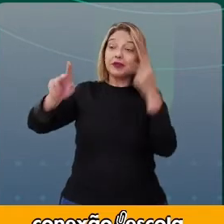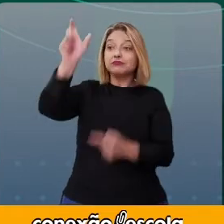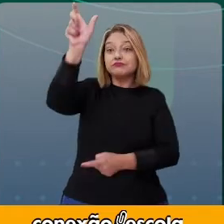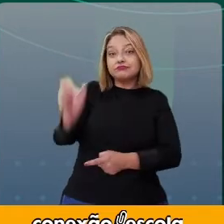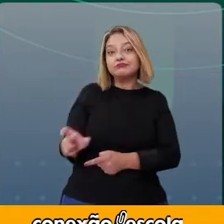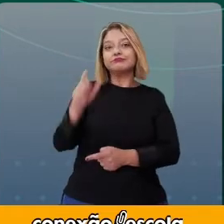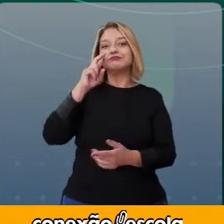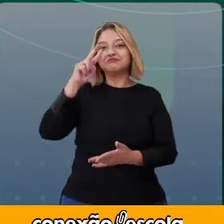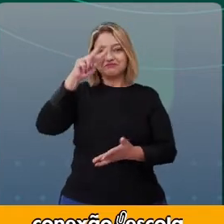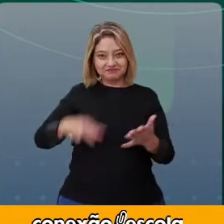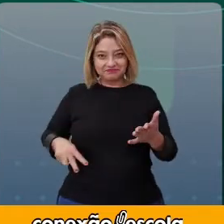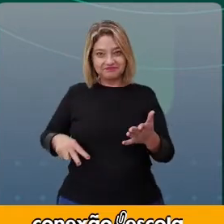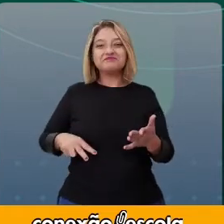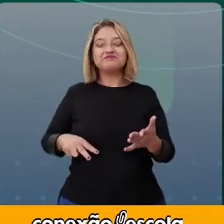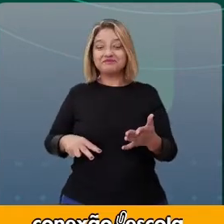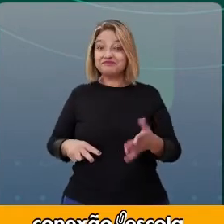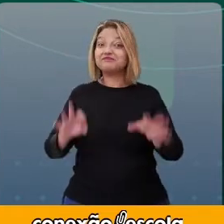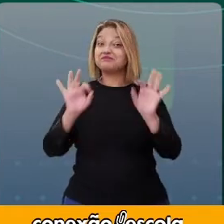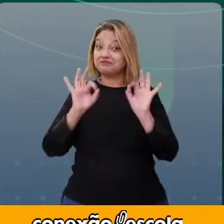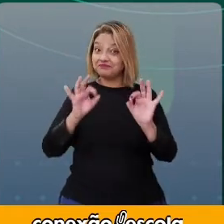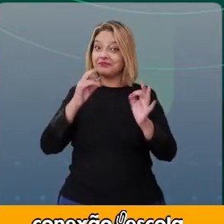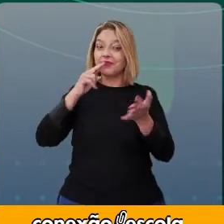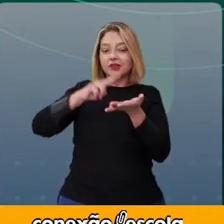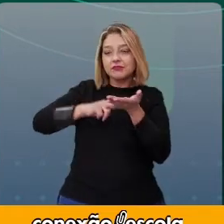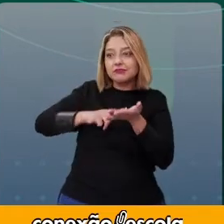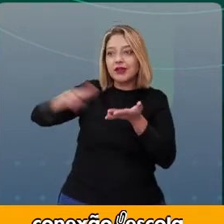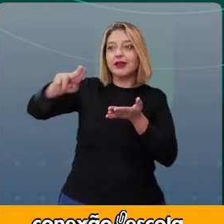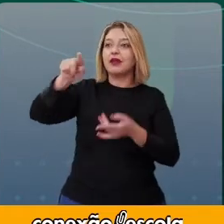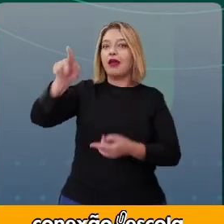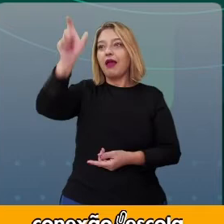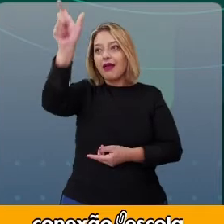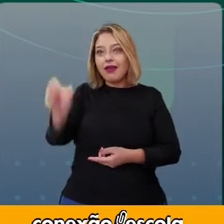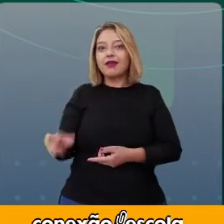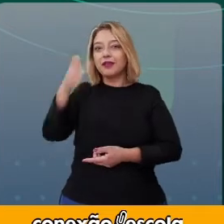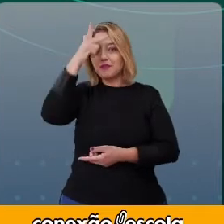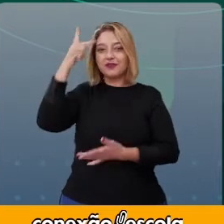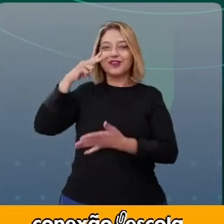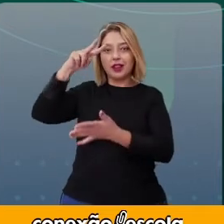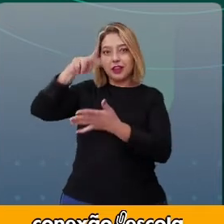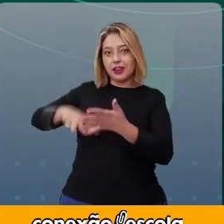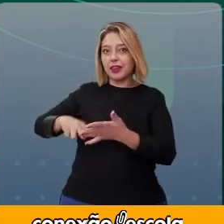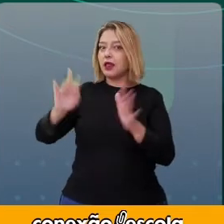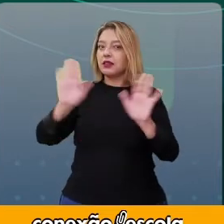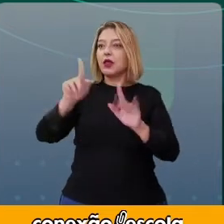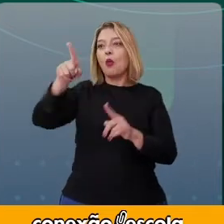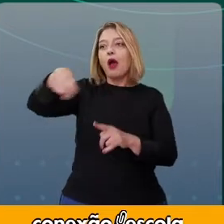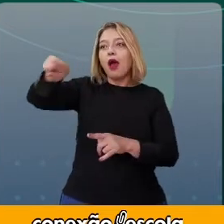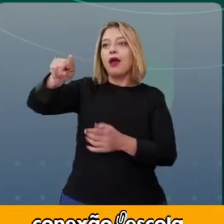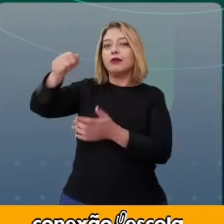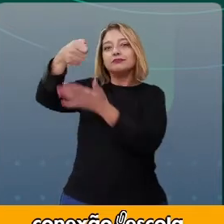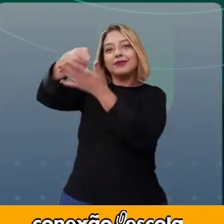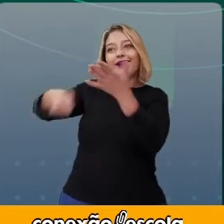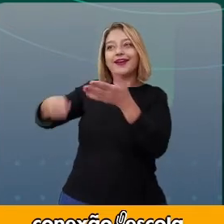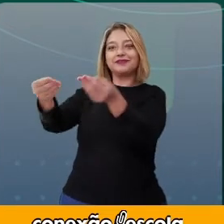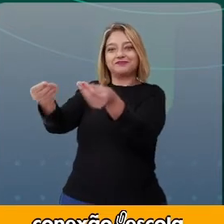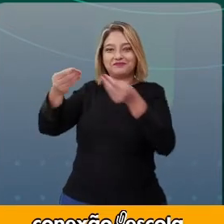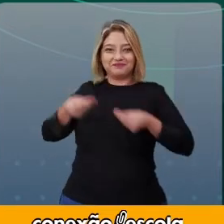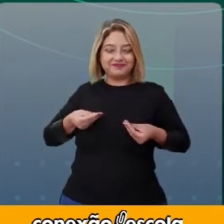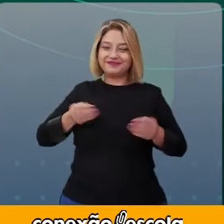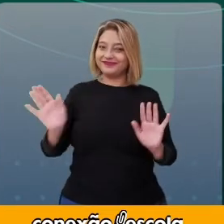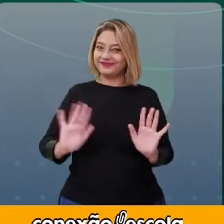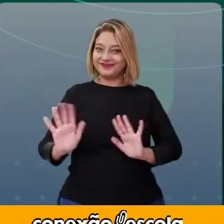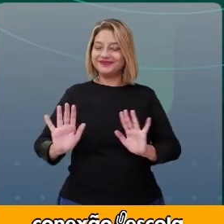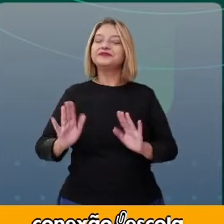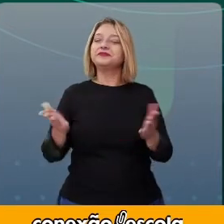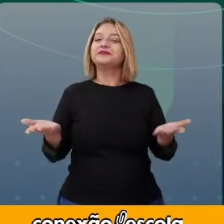Leitor. Sim, carta ao leitor e não de leitor, como estamos acostumados a ver por aí.